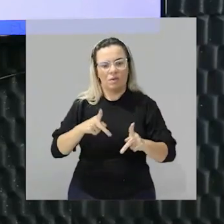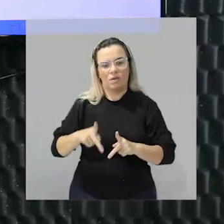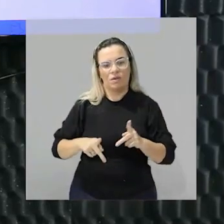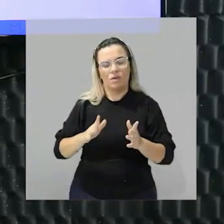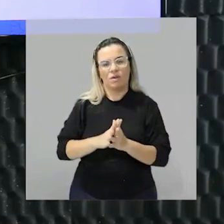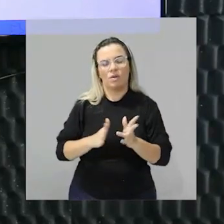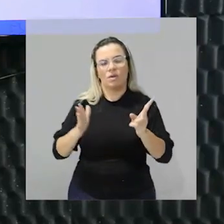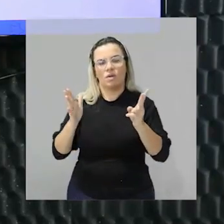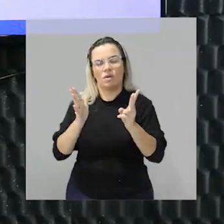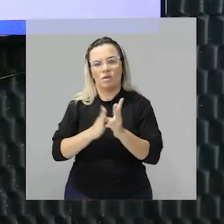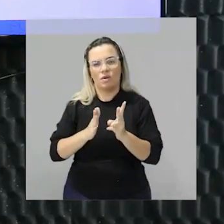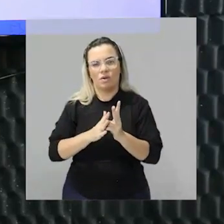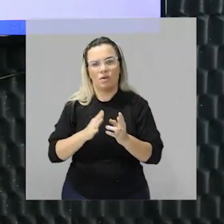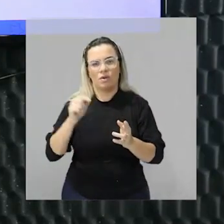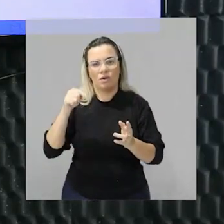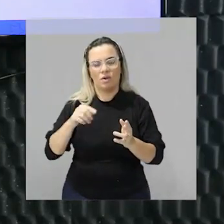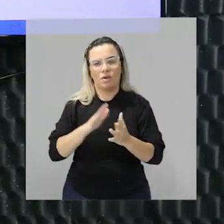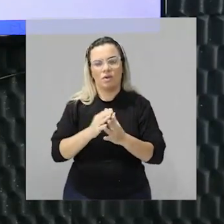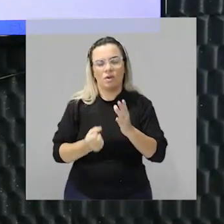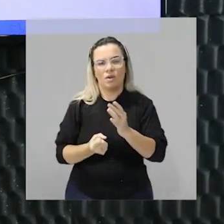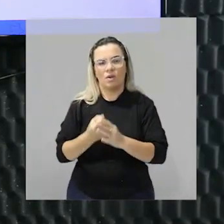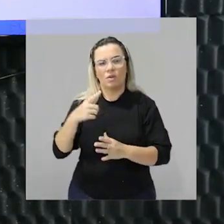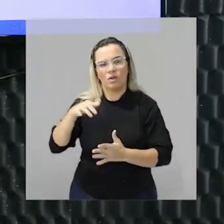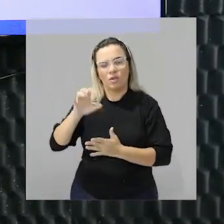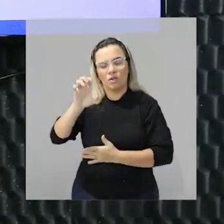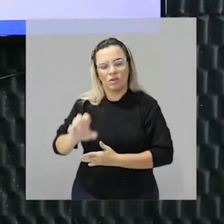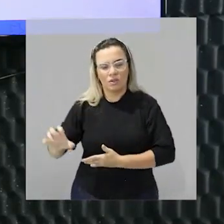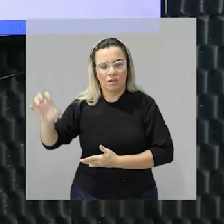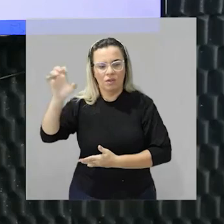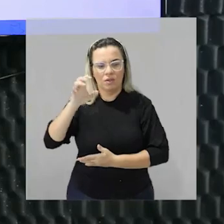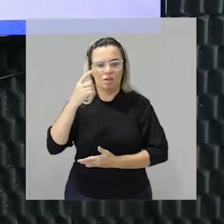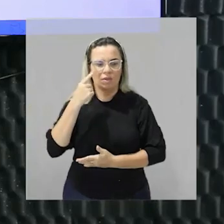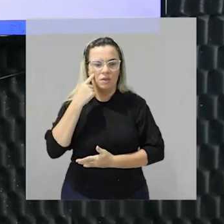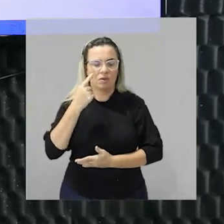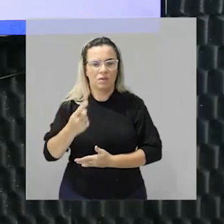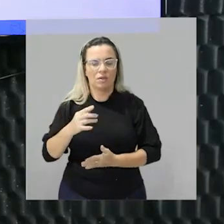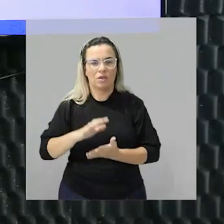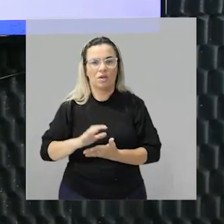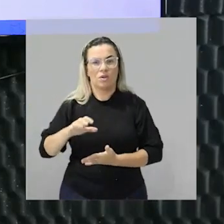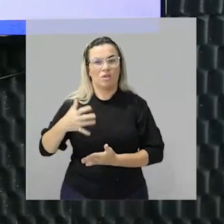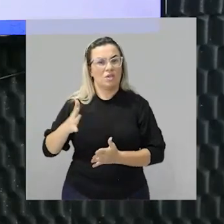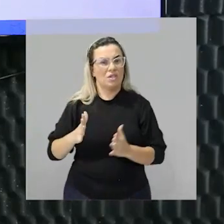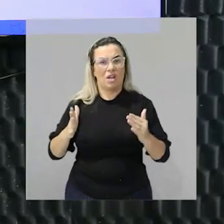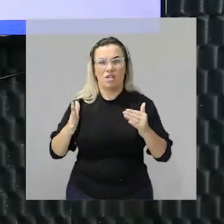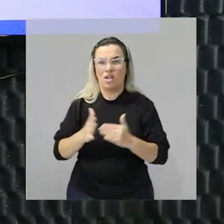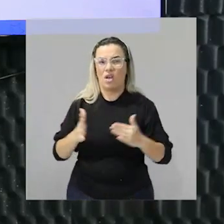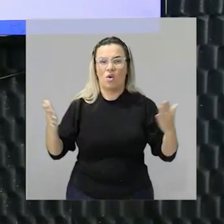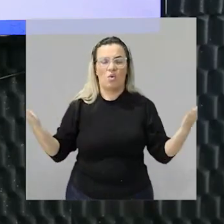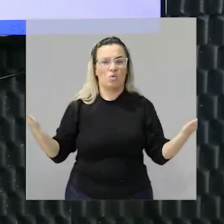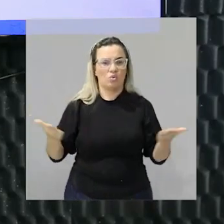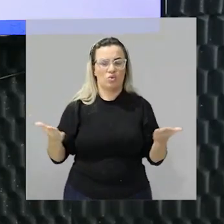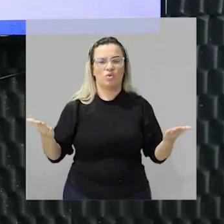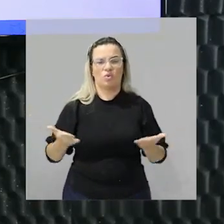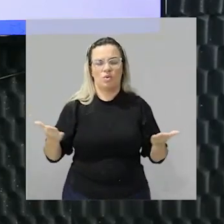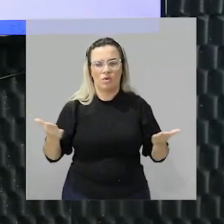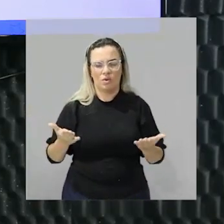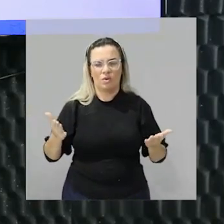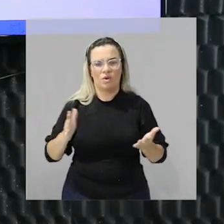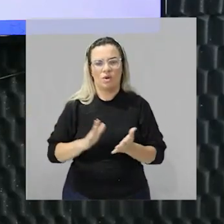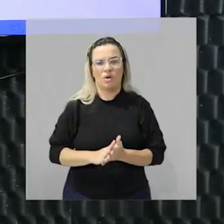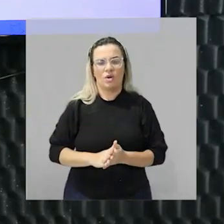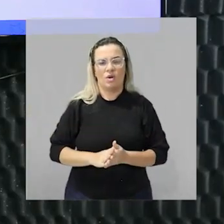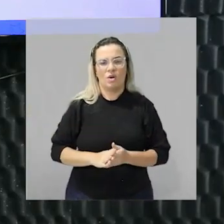povos originários da região. Observe que isso acontece até hoje. A